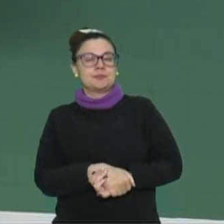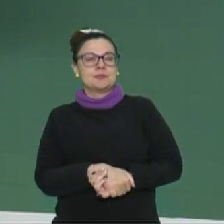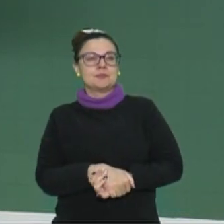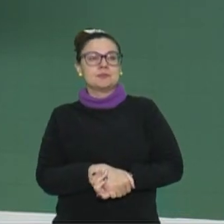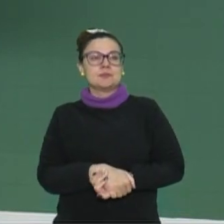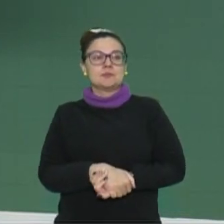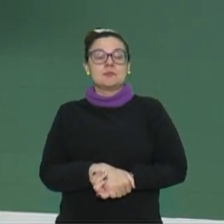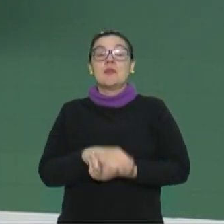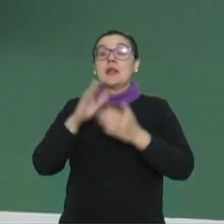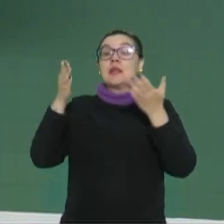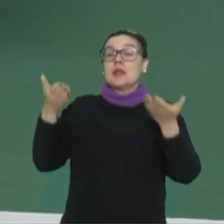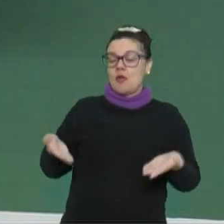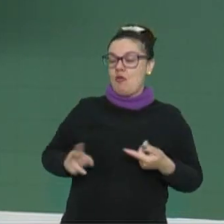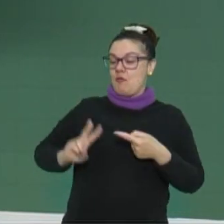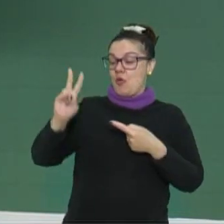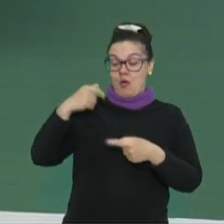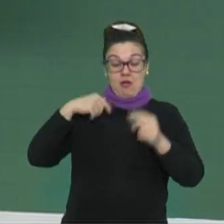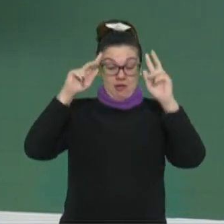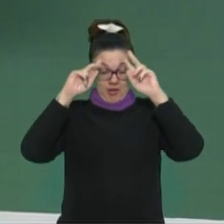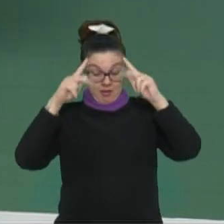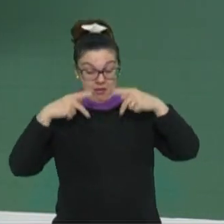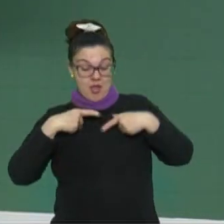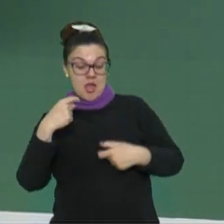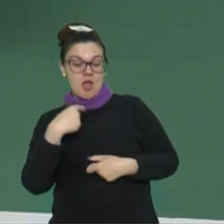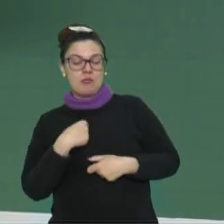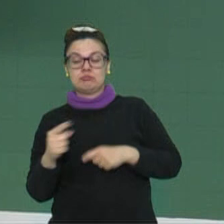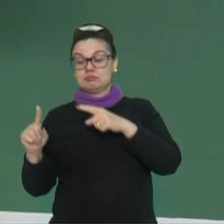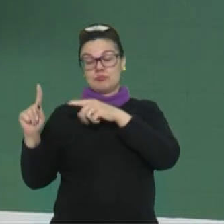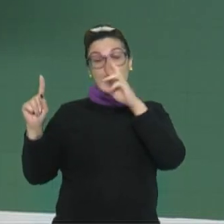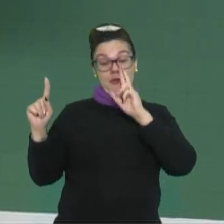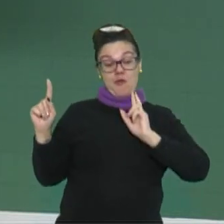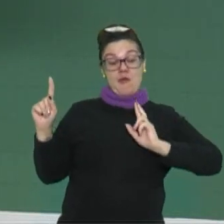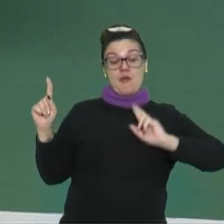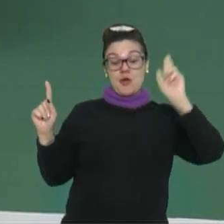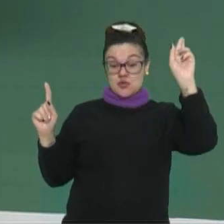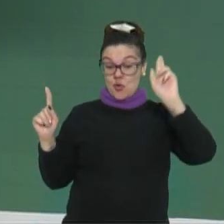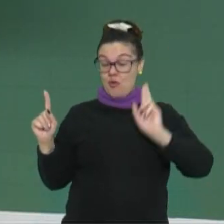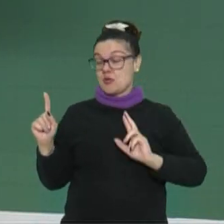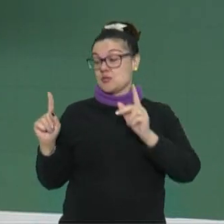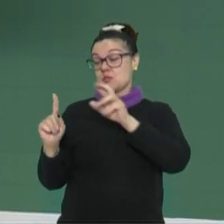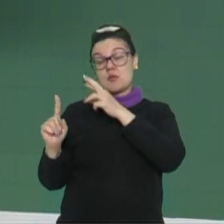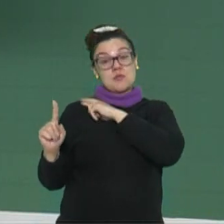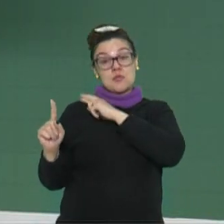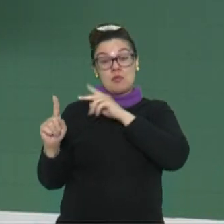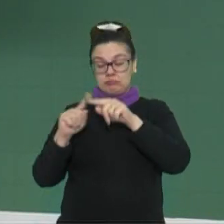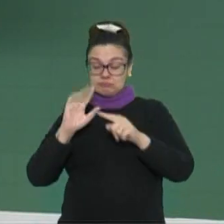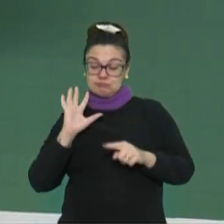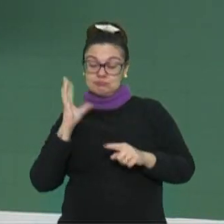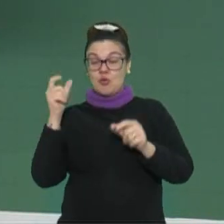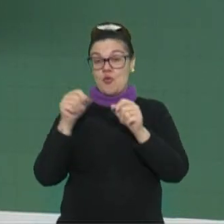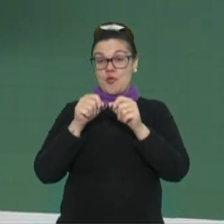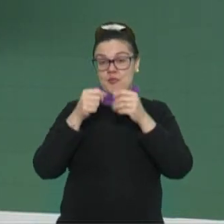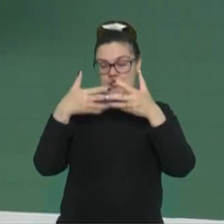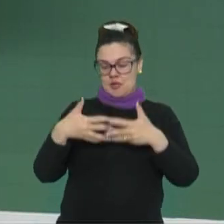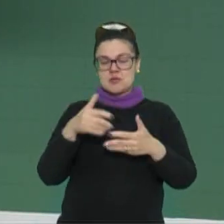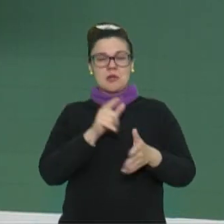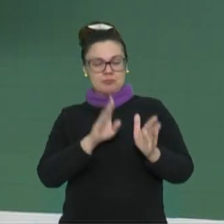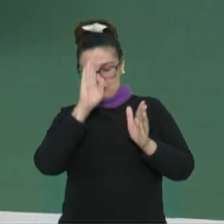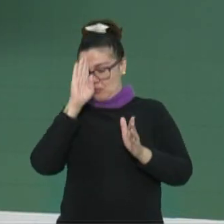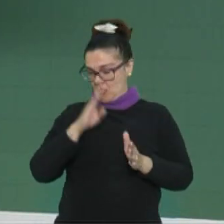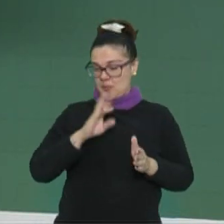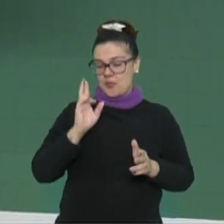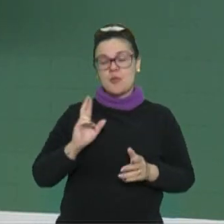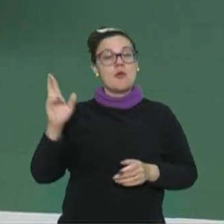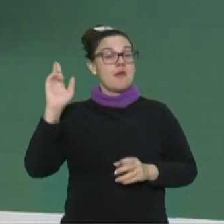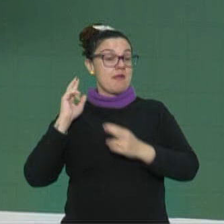Ele começa a se tornar responsável pelas suas ações na ética. Ele é o direto responsável. Ainda não por criá-las, talvez,